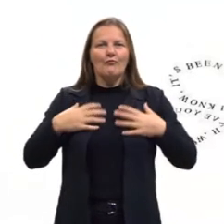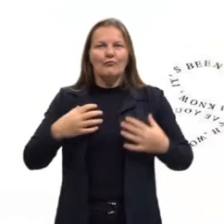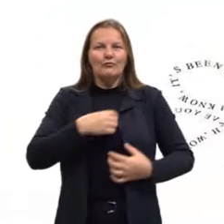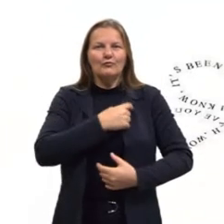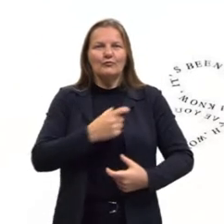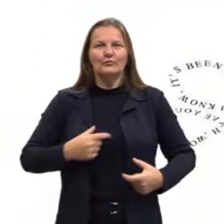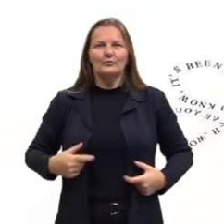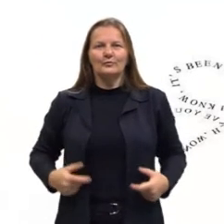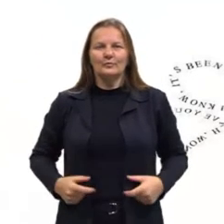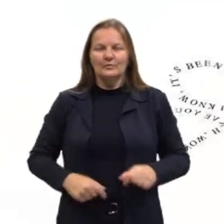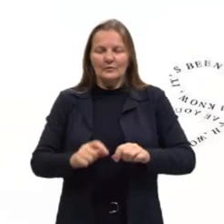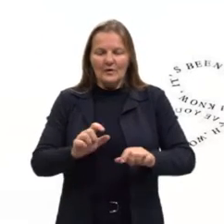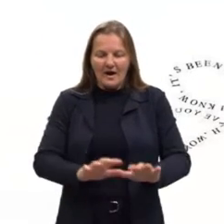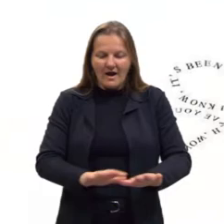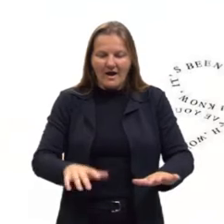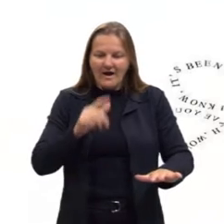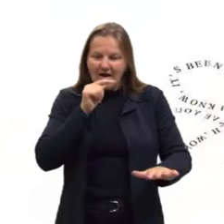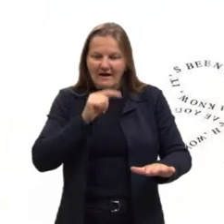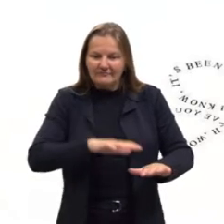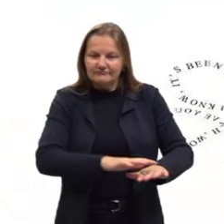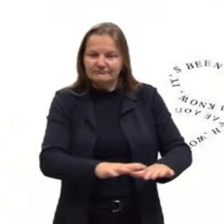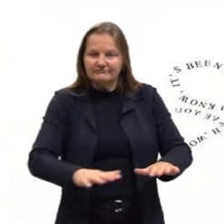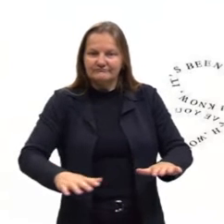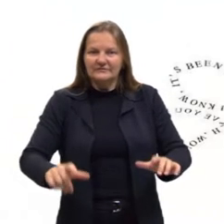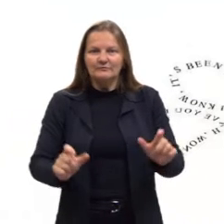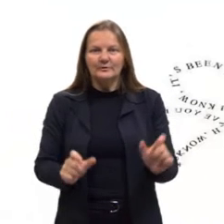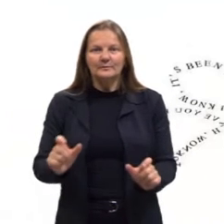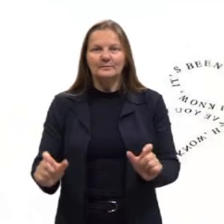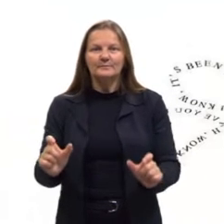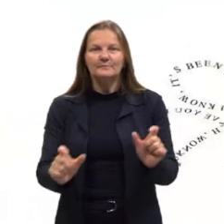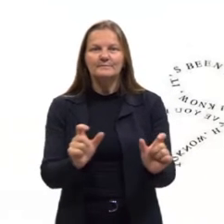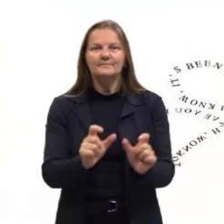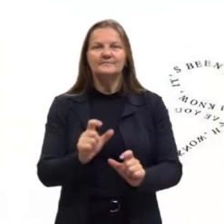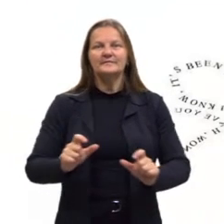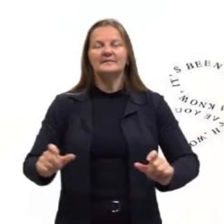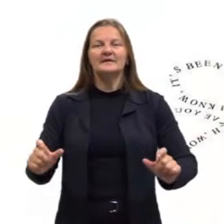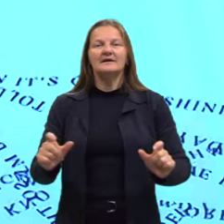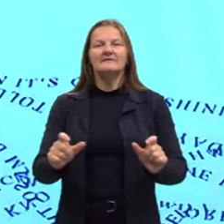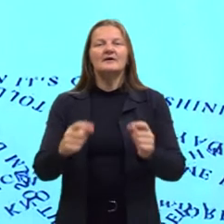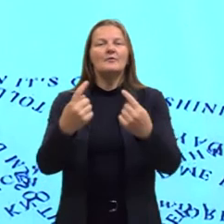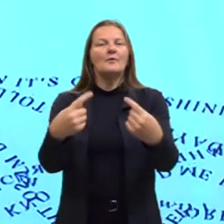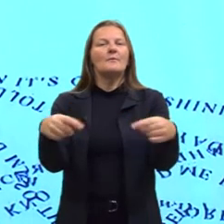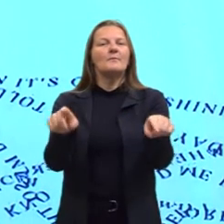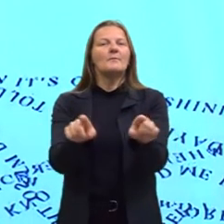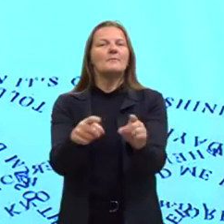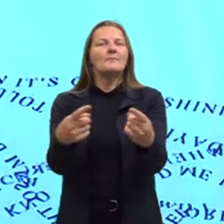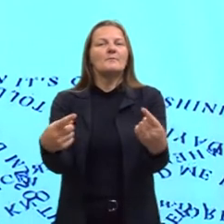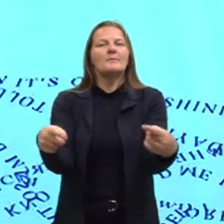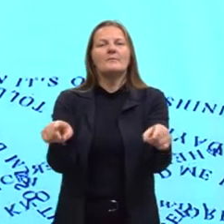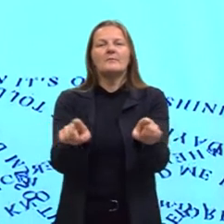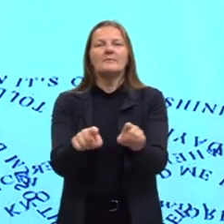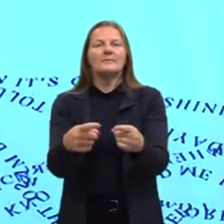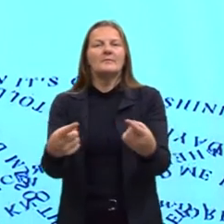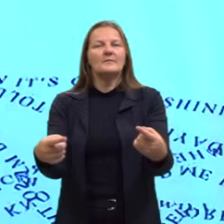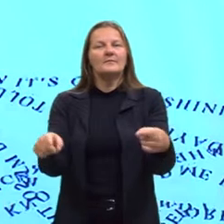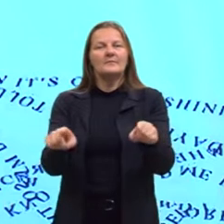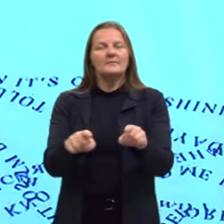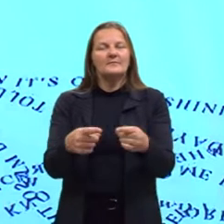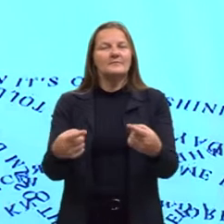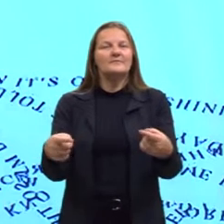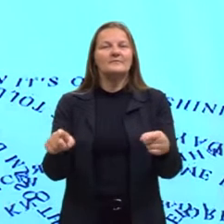no guarda-chuva e no piso molhado são palavras referentes a música Have You Ever Seen The Rain